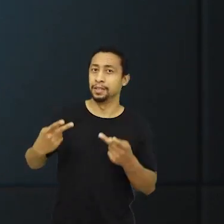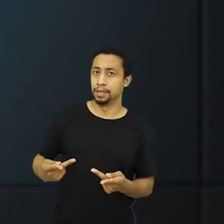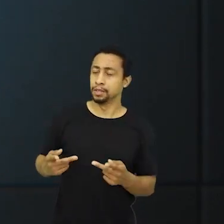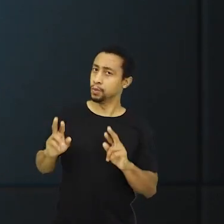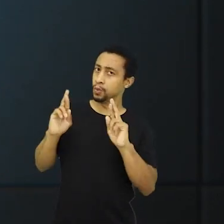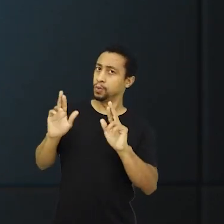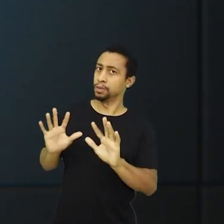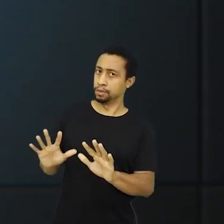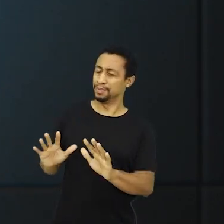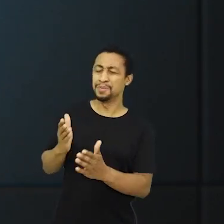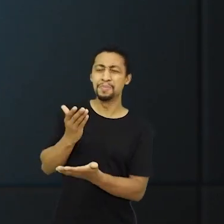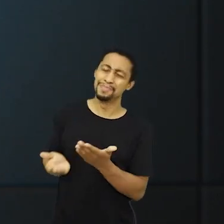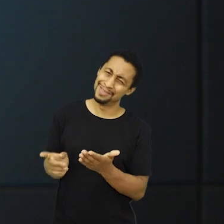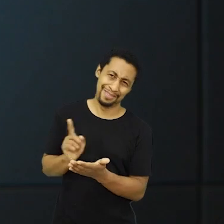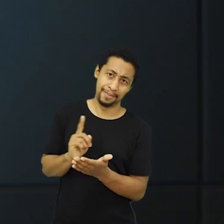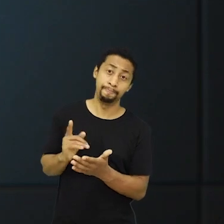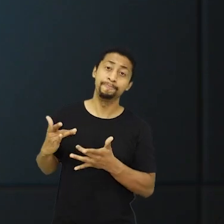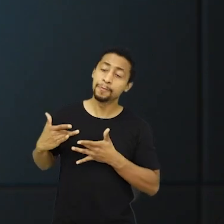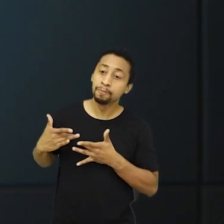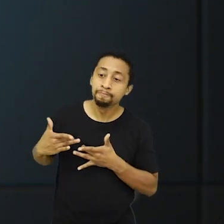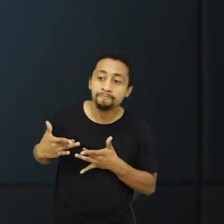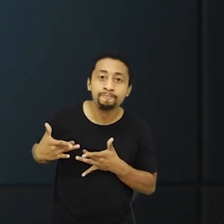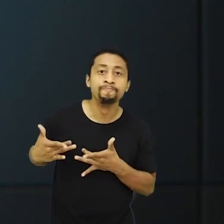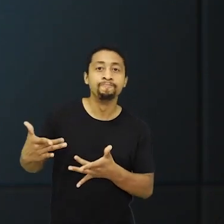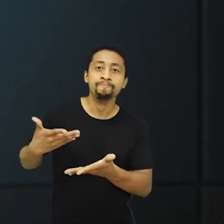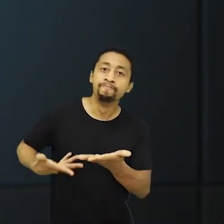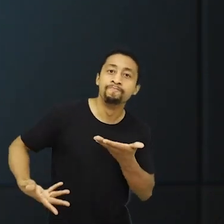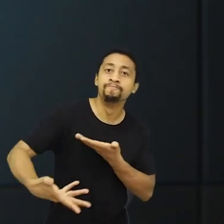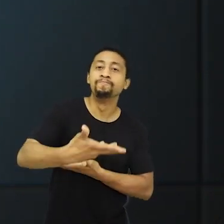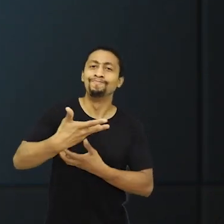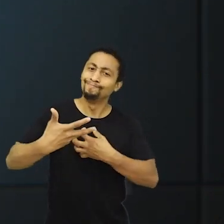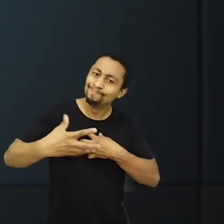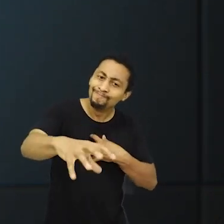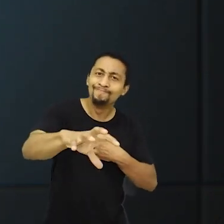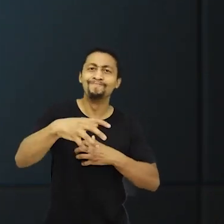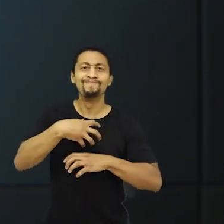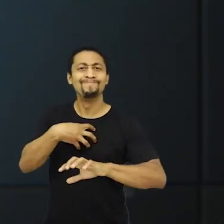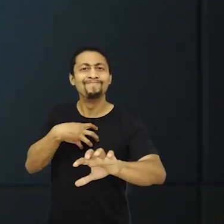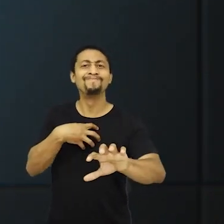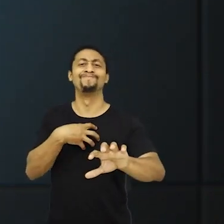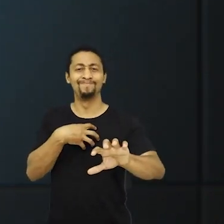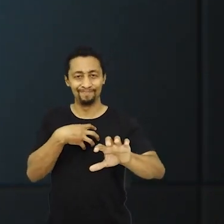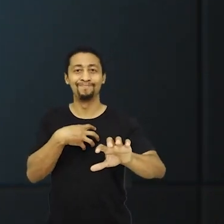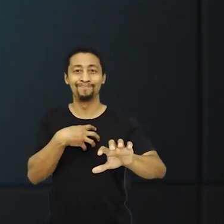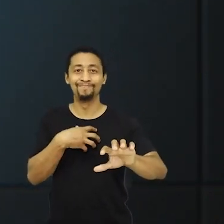essa capacidade, a solidariedade, a capacidade de se colocar no lugar do outro